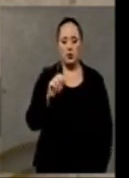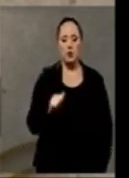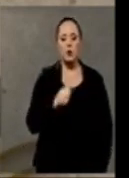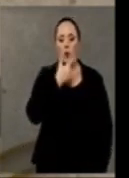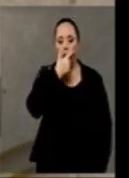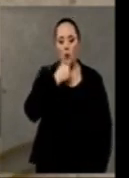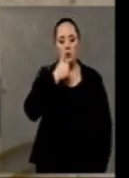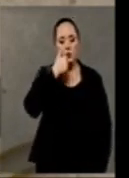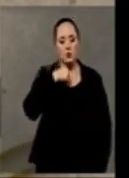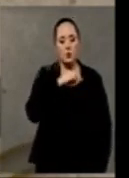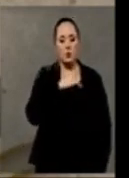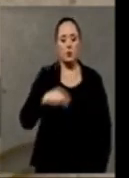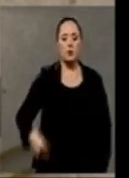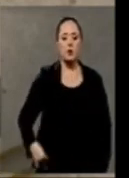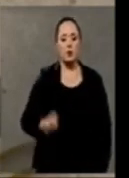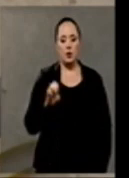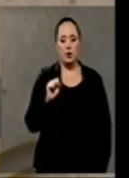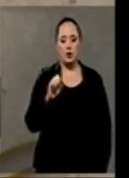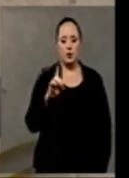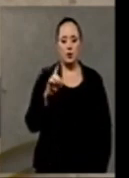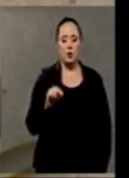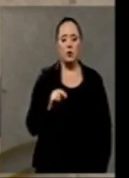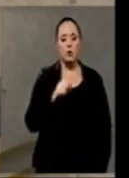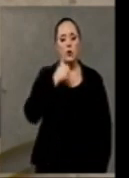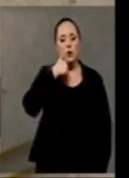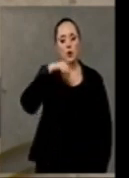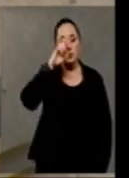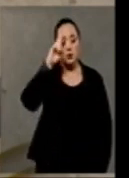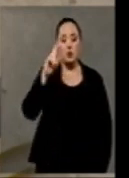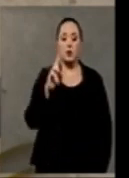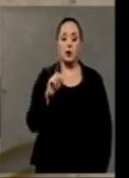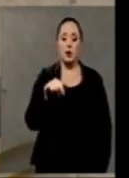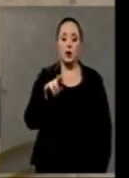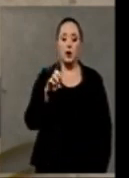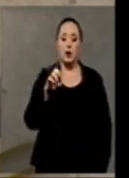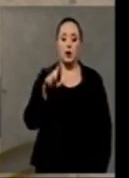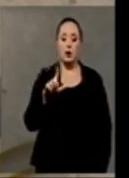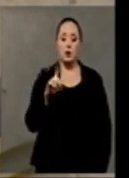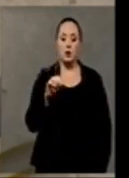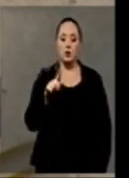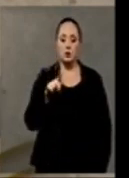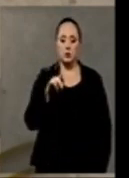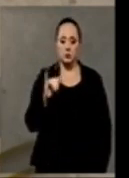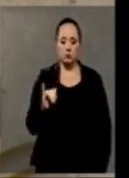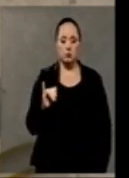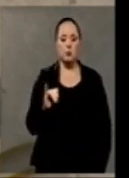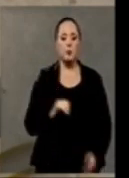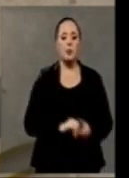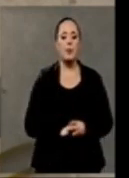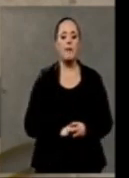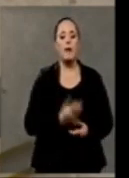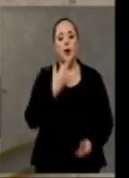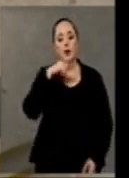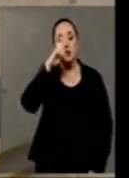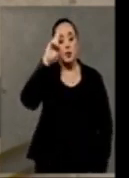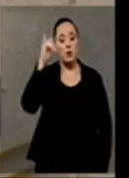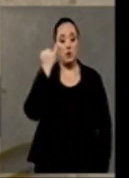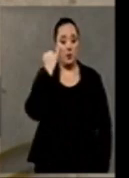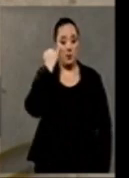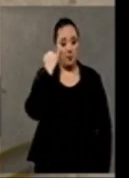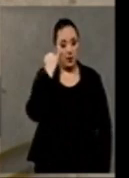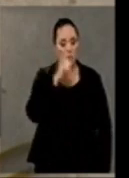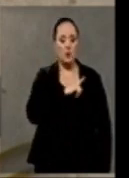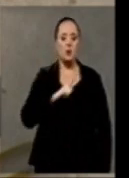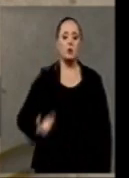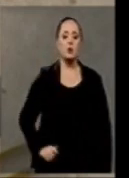ministros de estado senhora raquel dodge procuradora-geral da república senhor ibaneis rocha governador do distrito